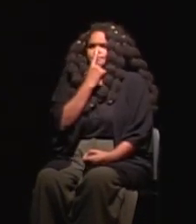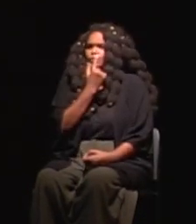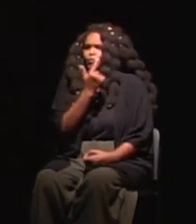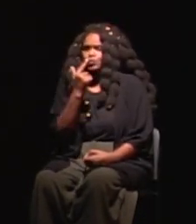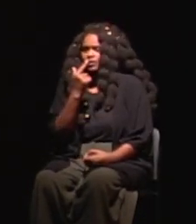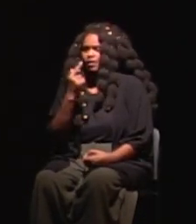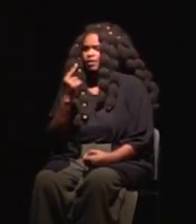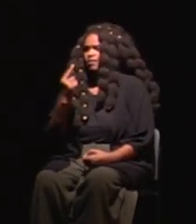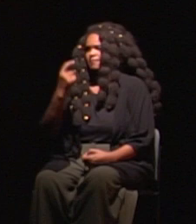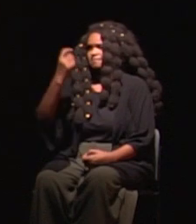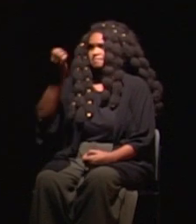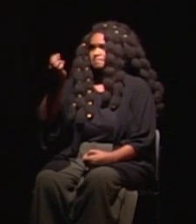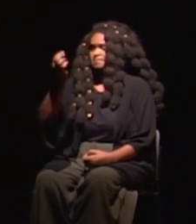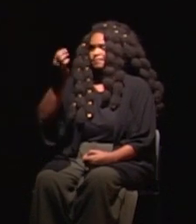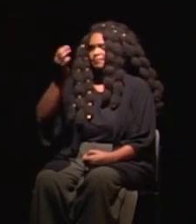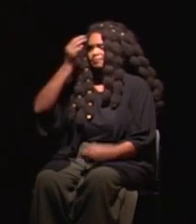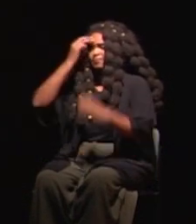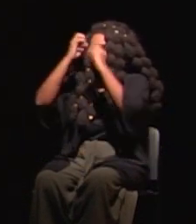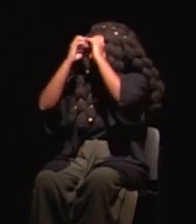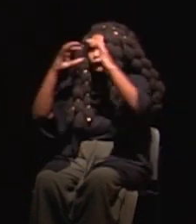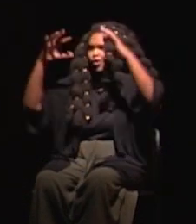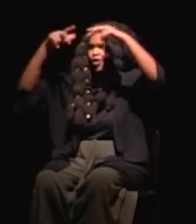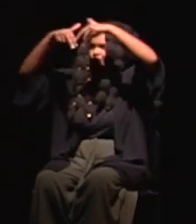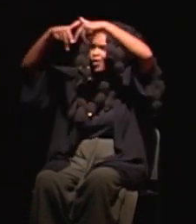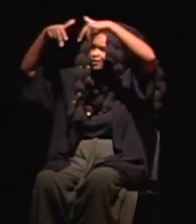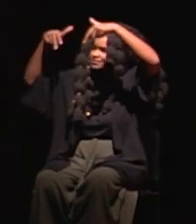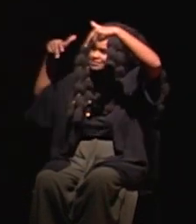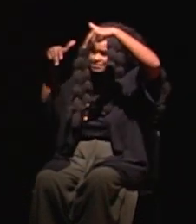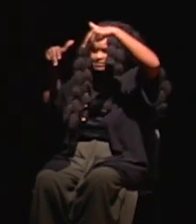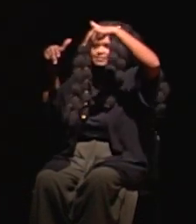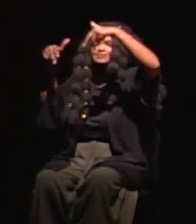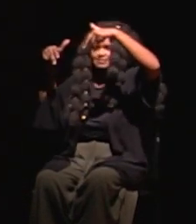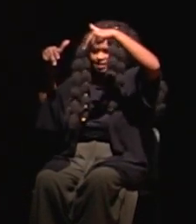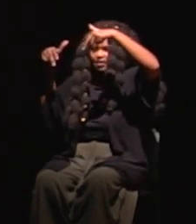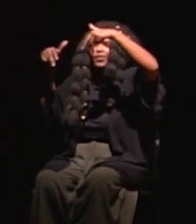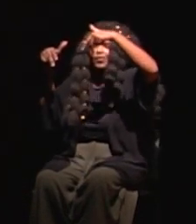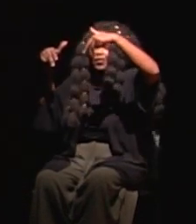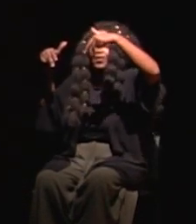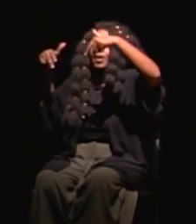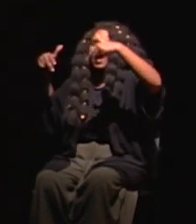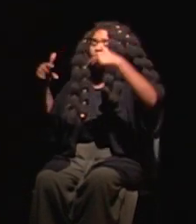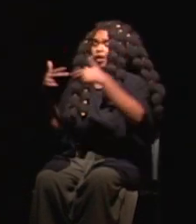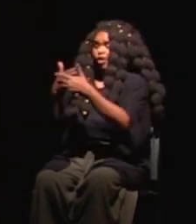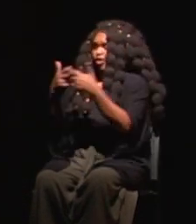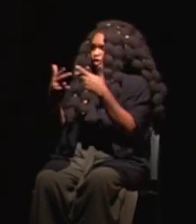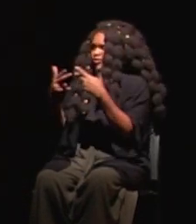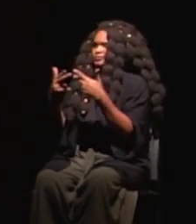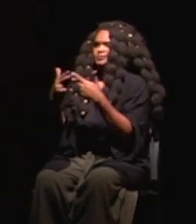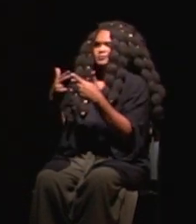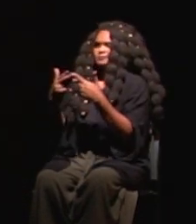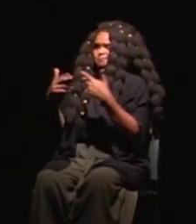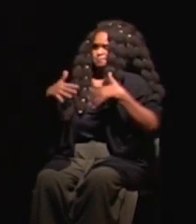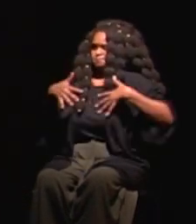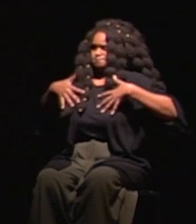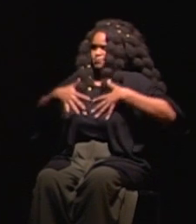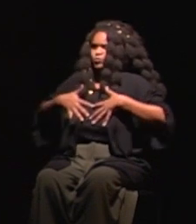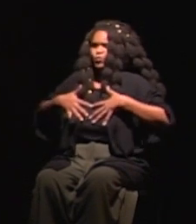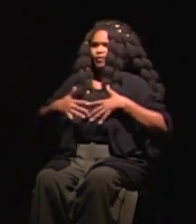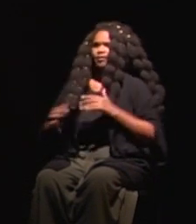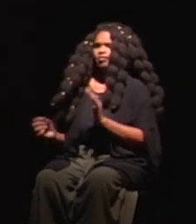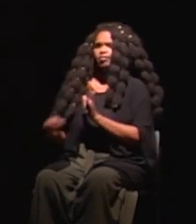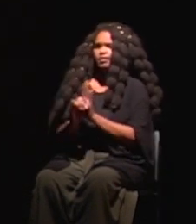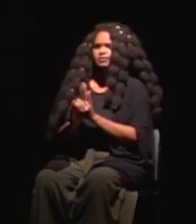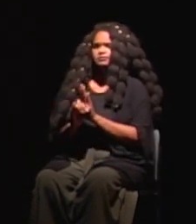sua memória ancestral com as preferências que dão sustentação a uma